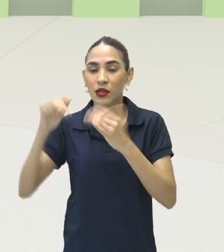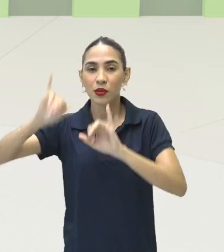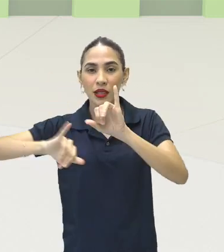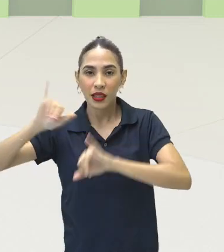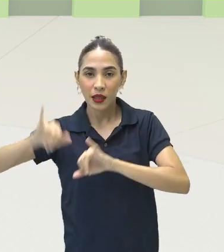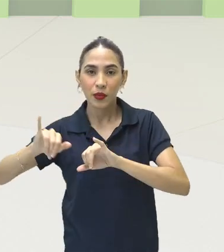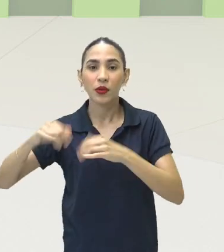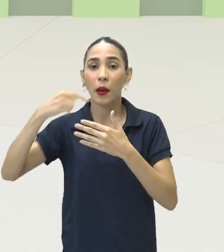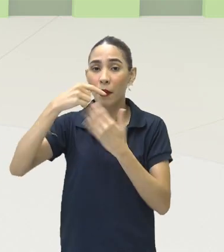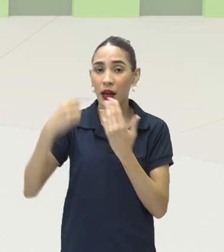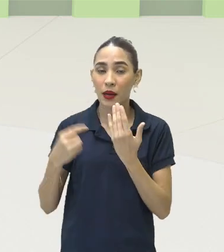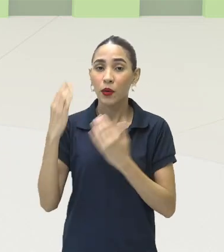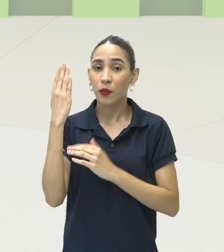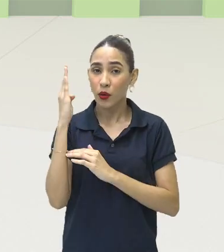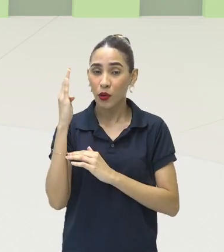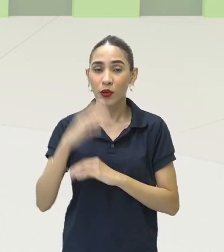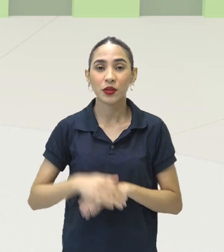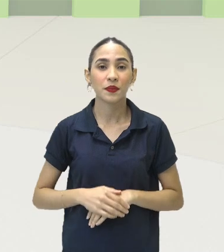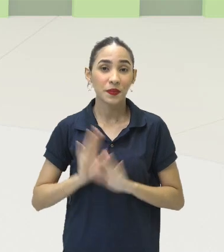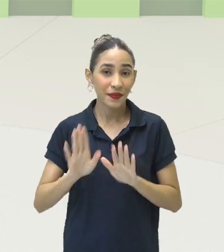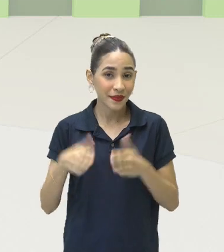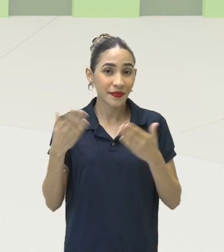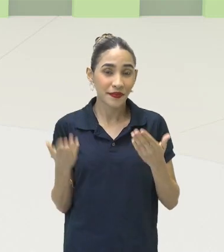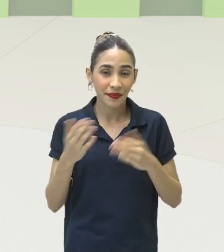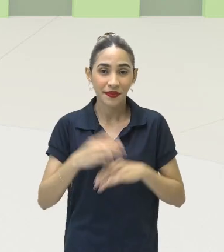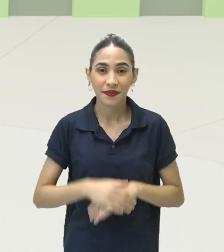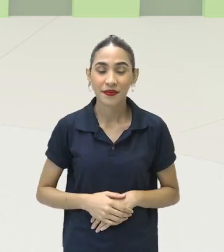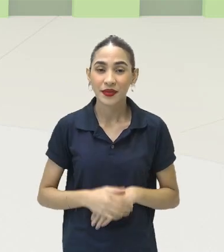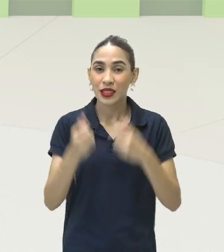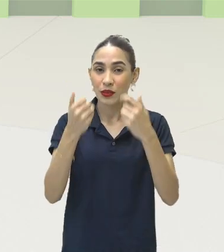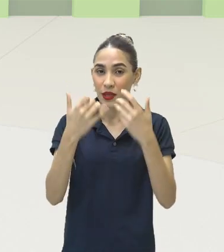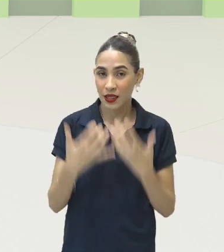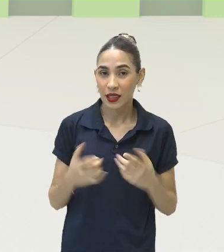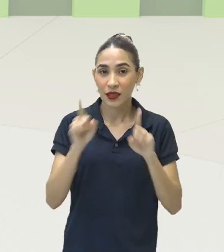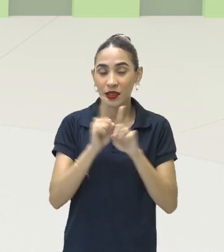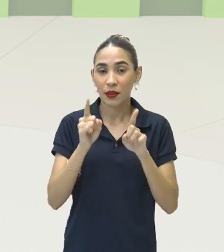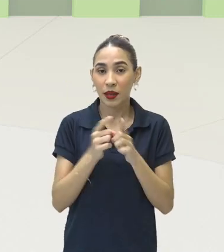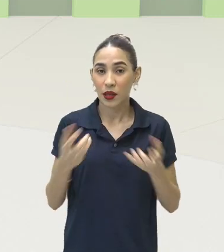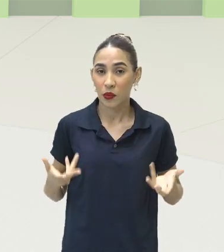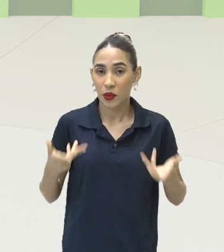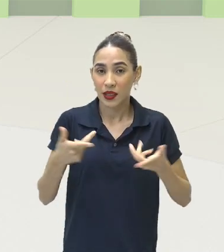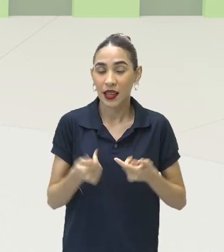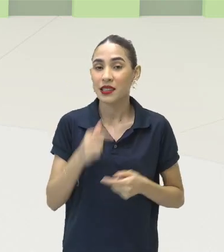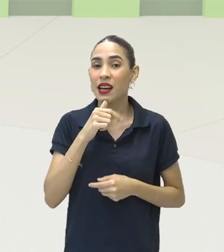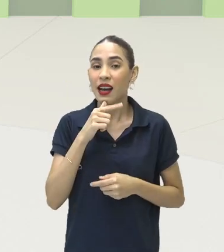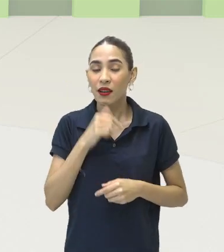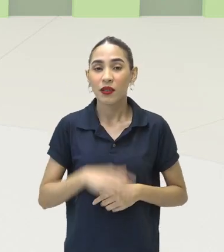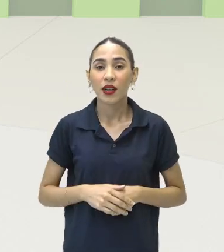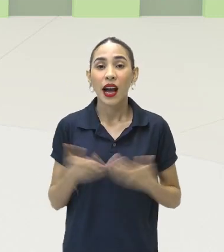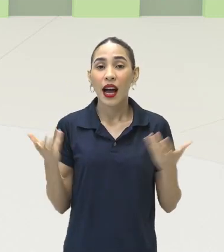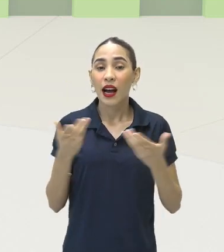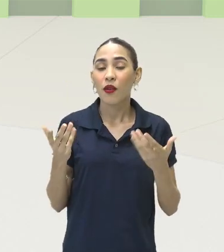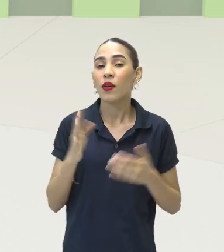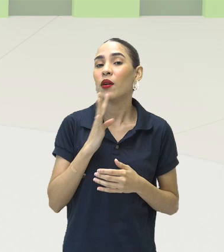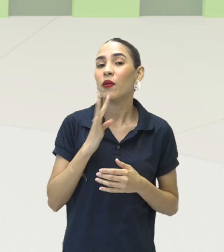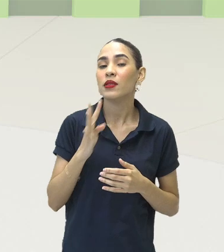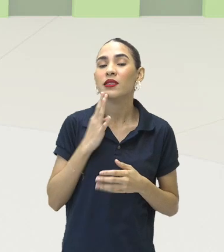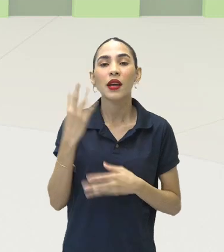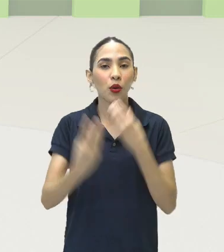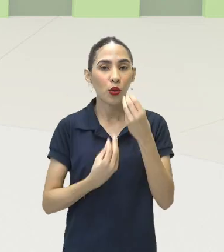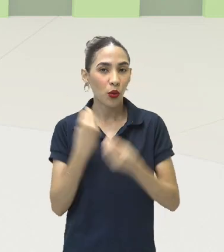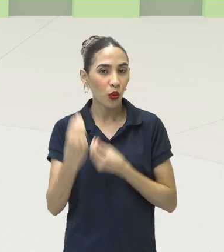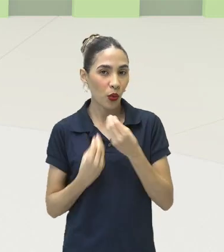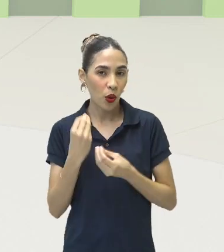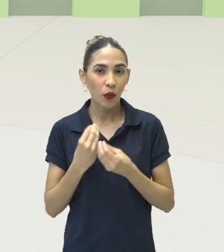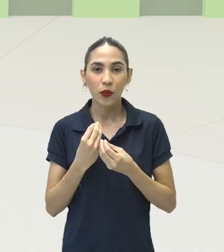químicos e os parâmetros biológicos. E já que nós estamos falando de qualidade da água, vamos ver como é que é